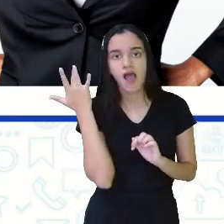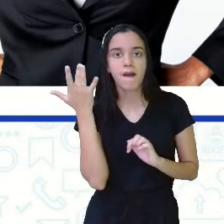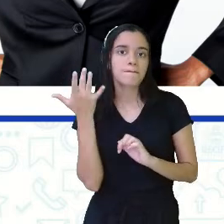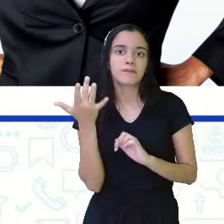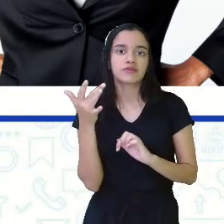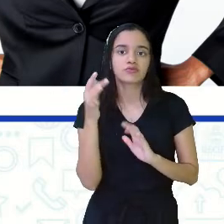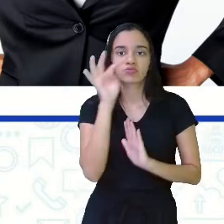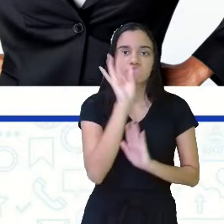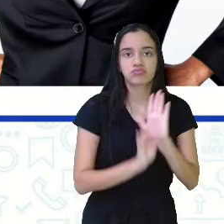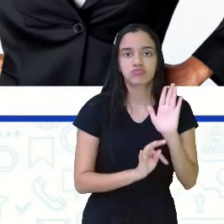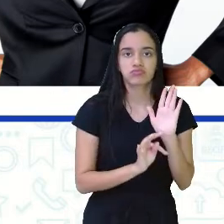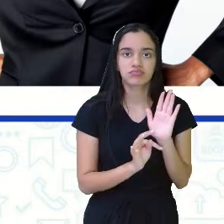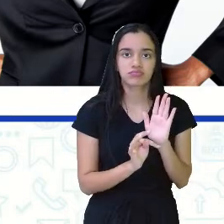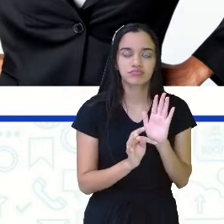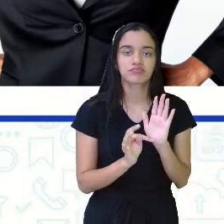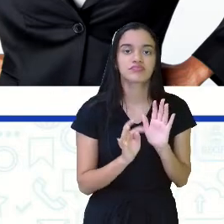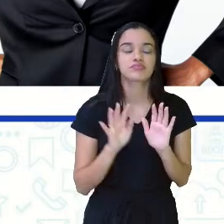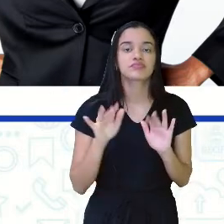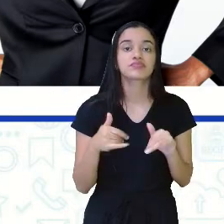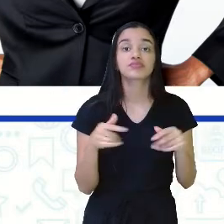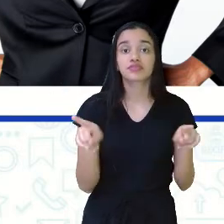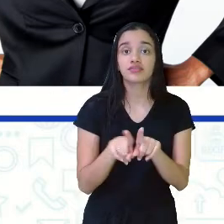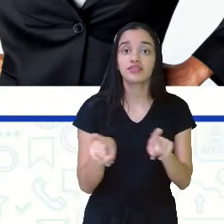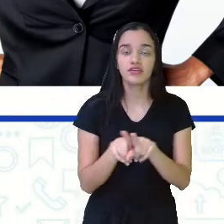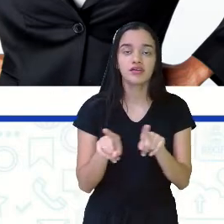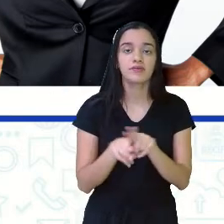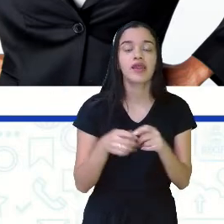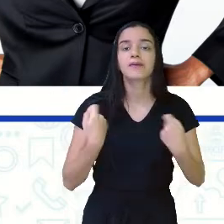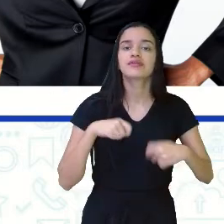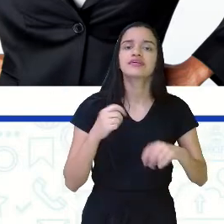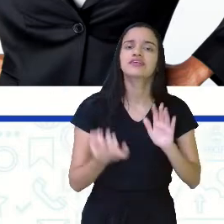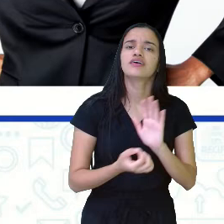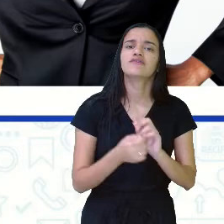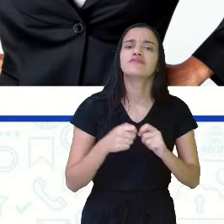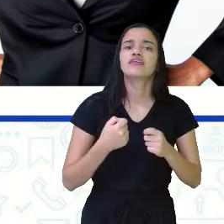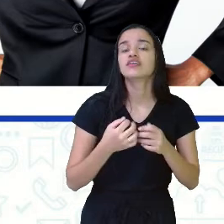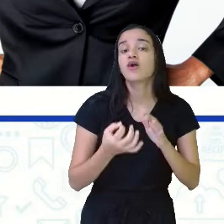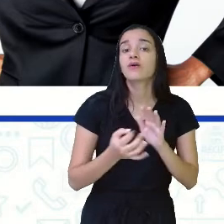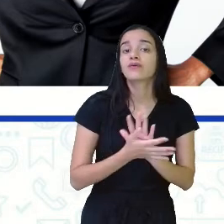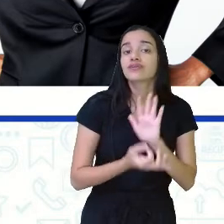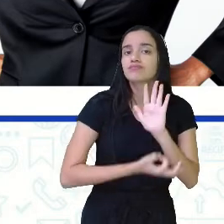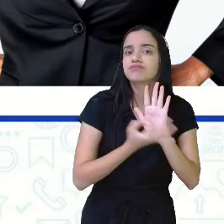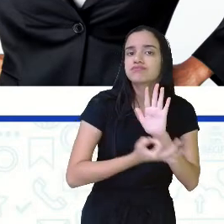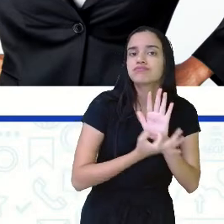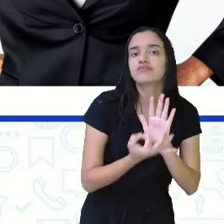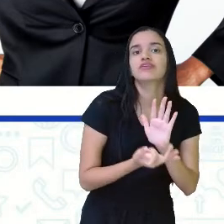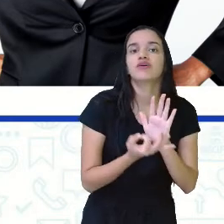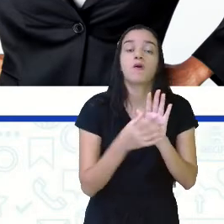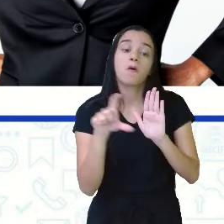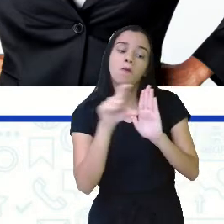nosso texto. E aí a gente precisa fazer o quê? Uma citação ou uma